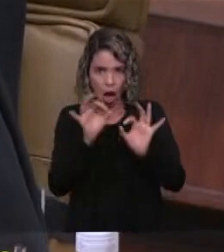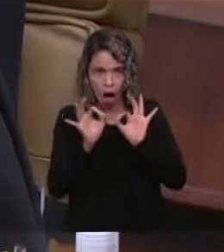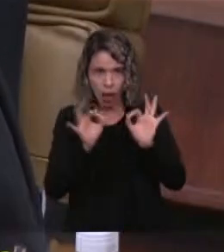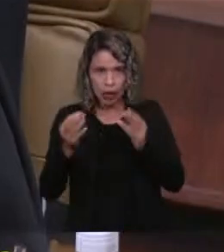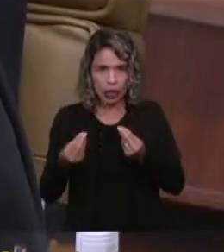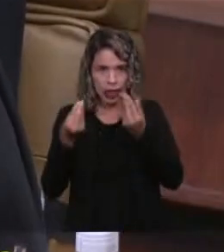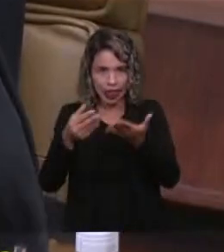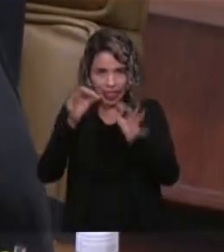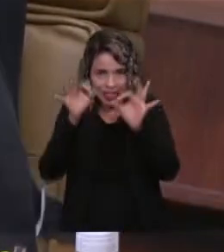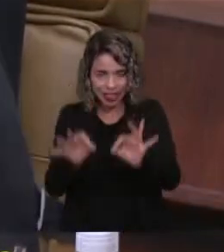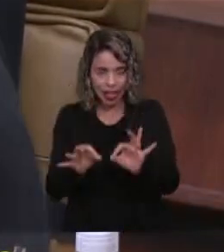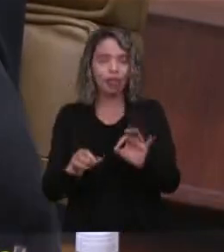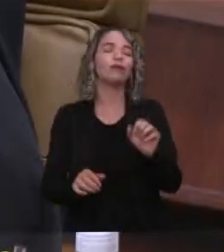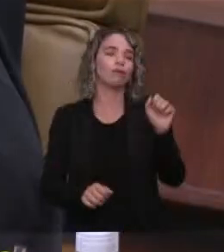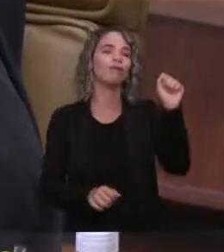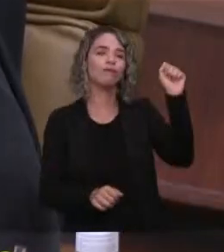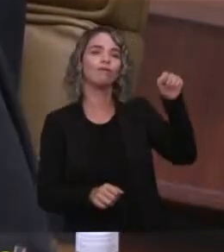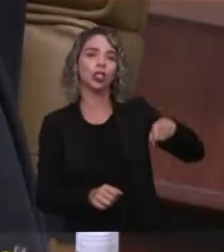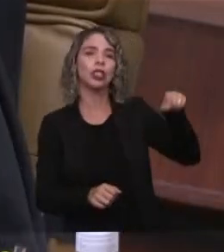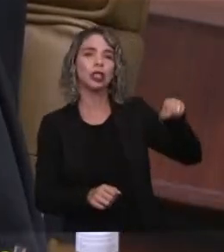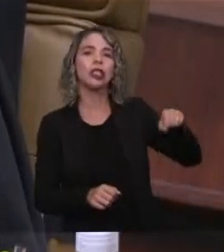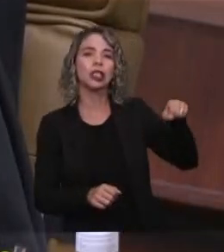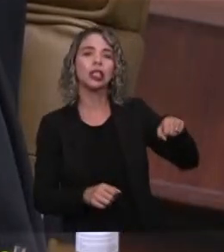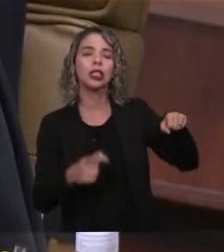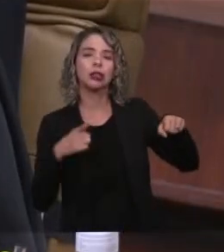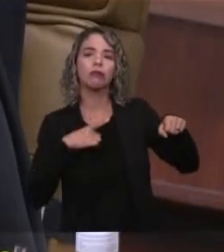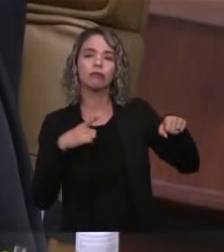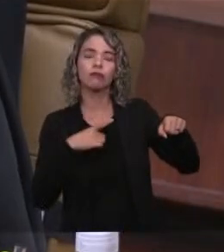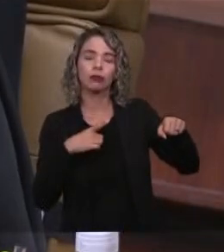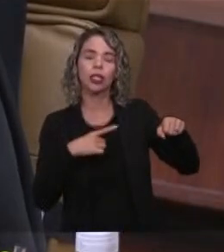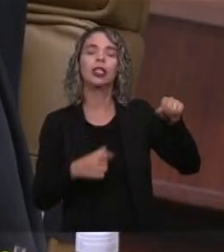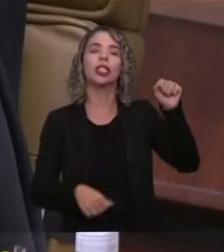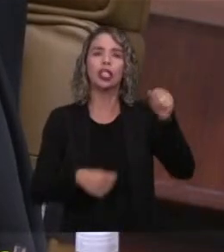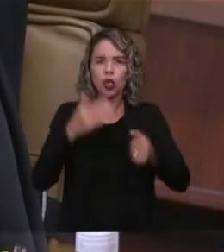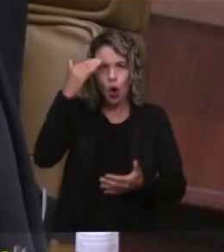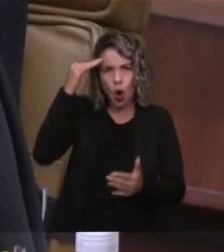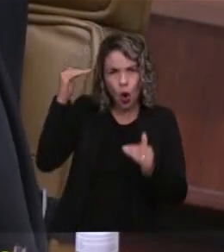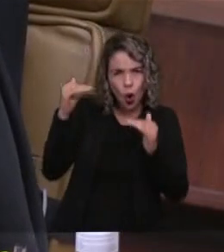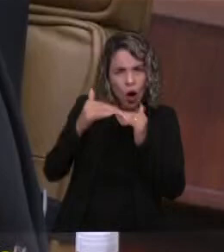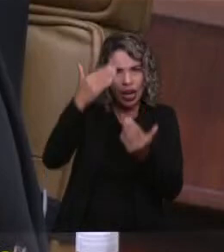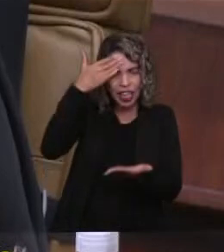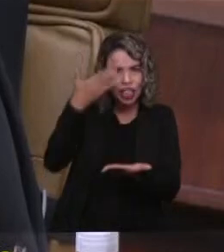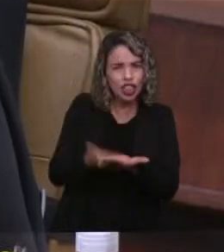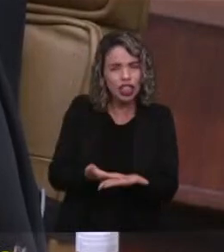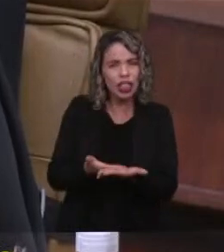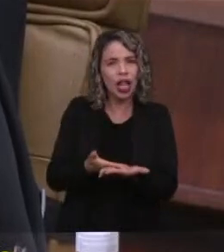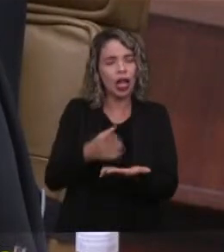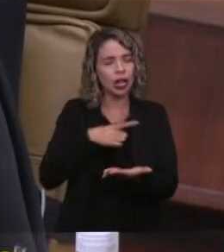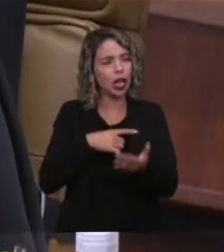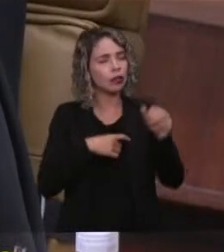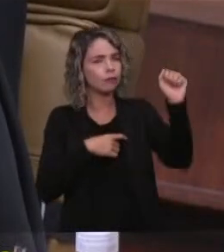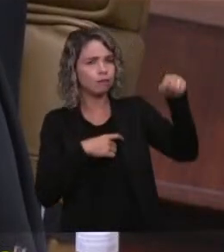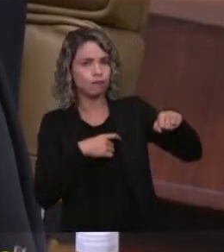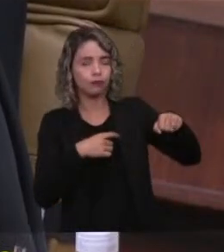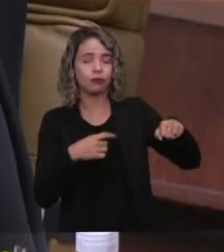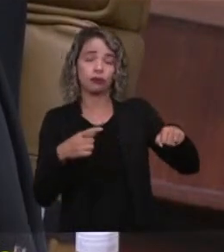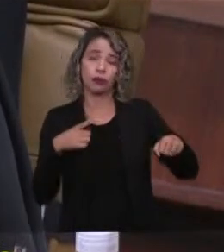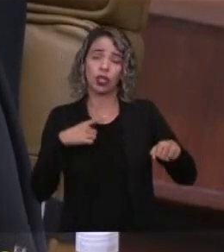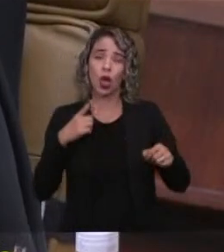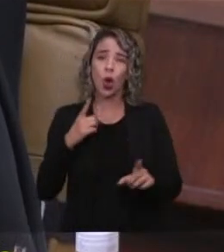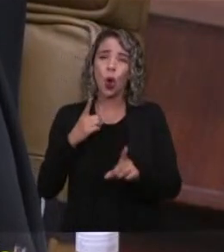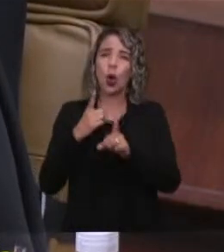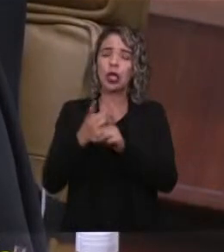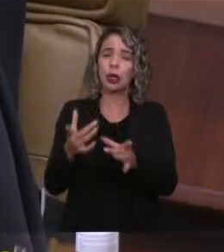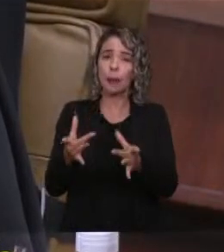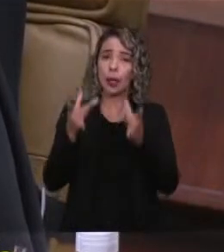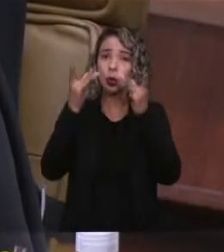senhor confirma isso? Fez, reitera. O senhor conheceu o Pedro Paulo pessoalmente? Eu devo ter